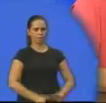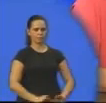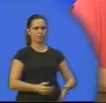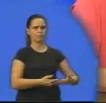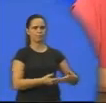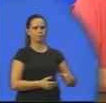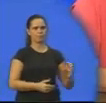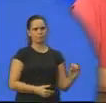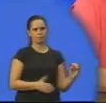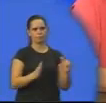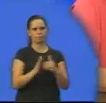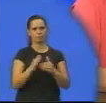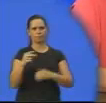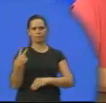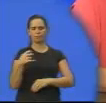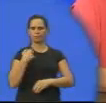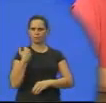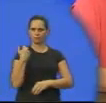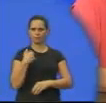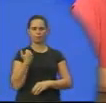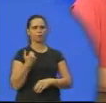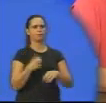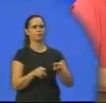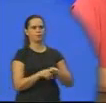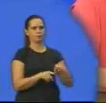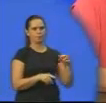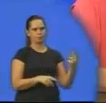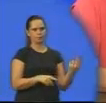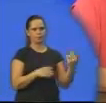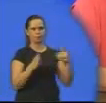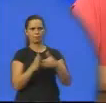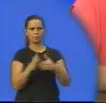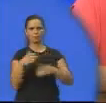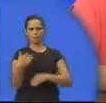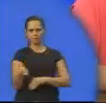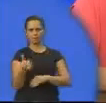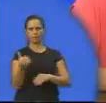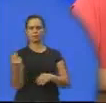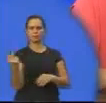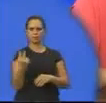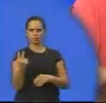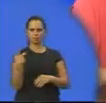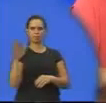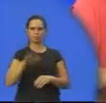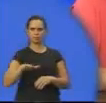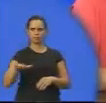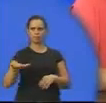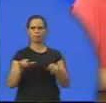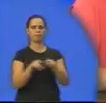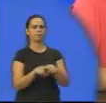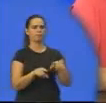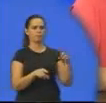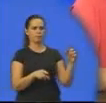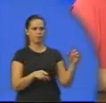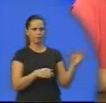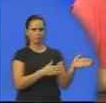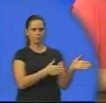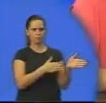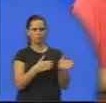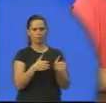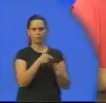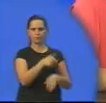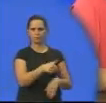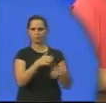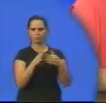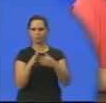que corresponde à primeira infância, o período de 2 a 6 anos, que corresponde à segunda infância, o período de 7